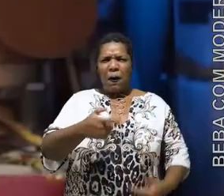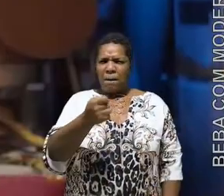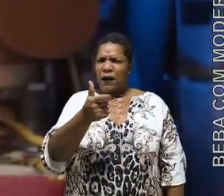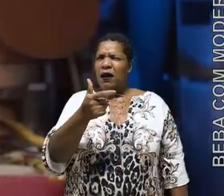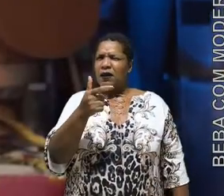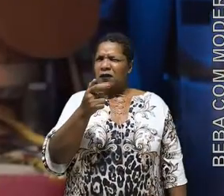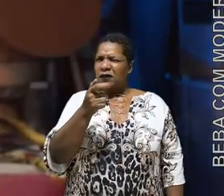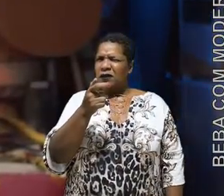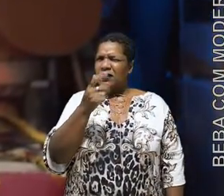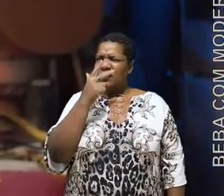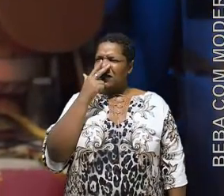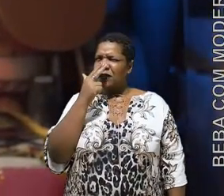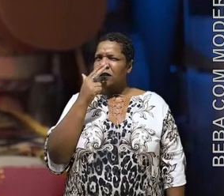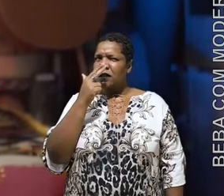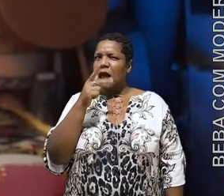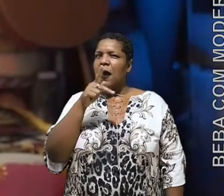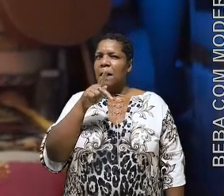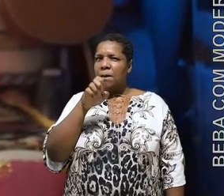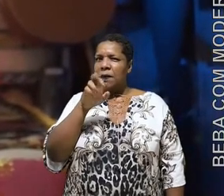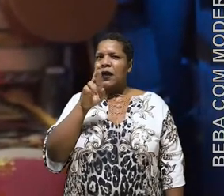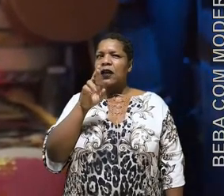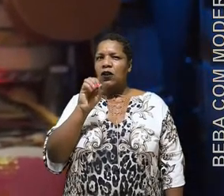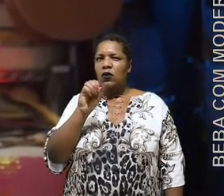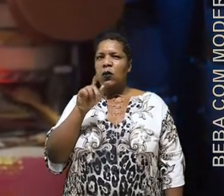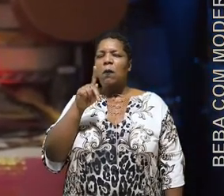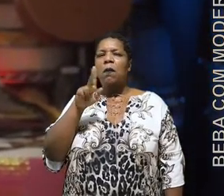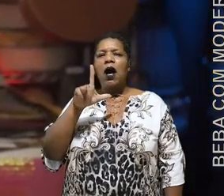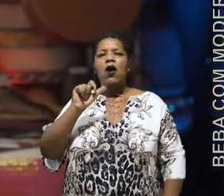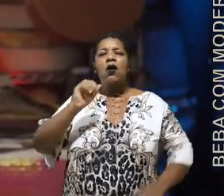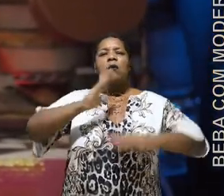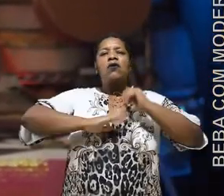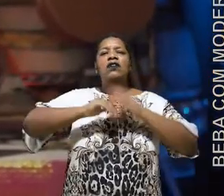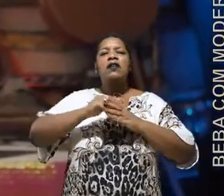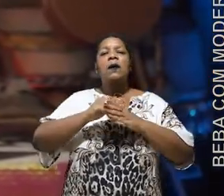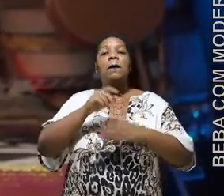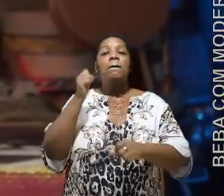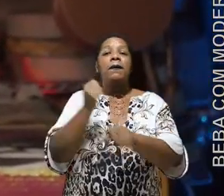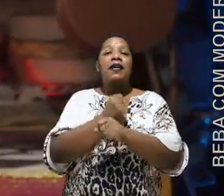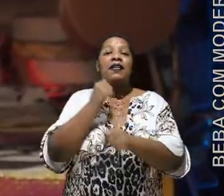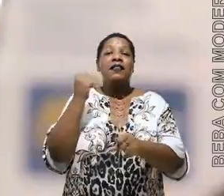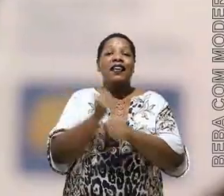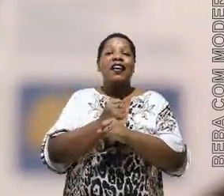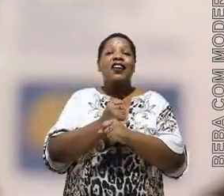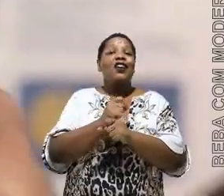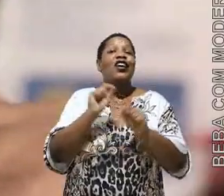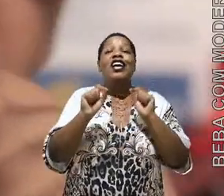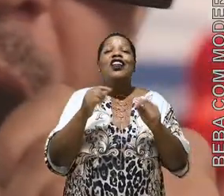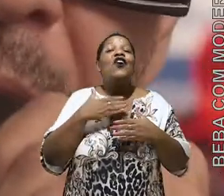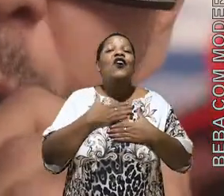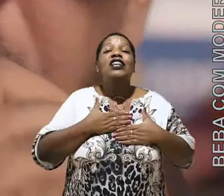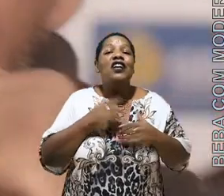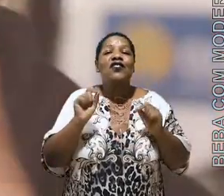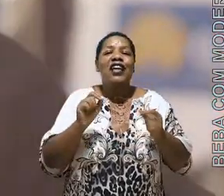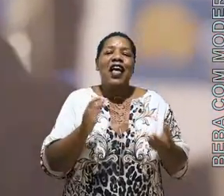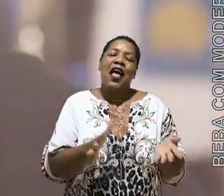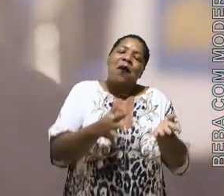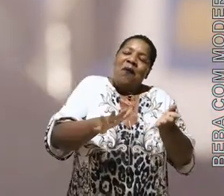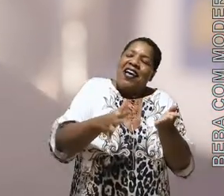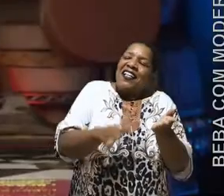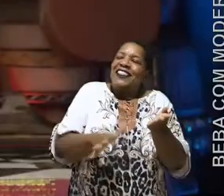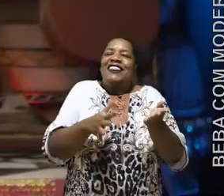perfurados parece um pouco quando piloto Pedro Paulo profissão pedreiro passatempo